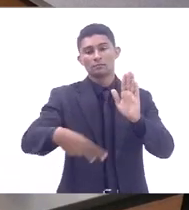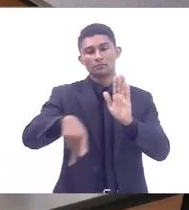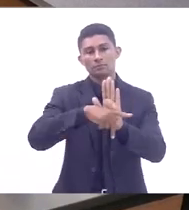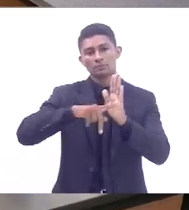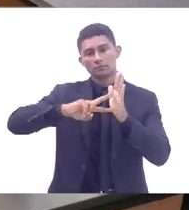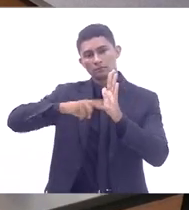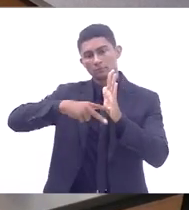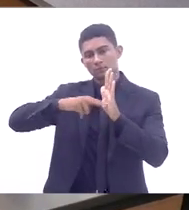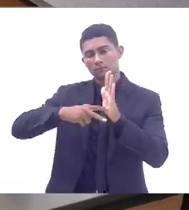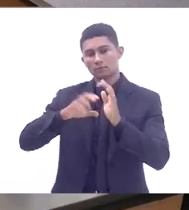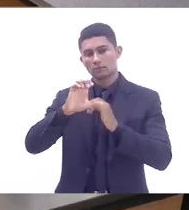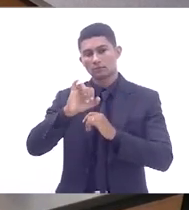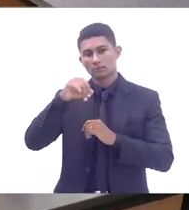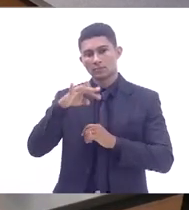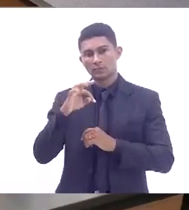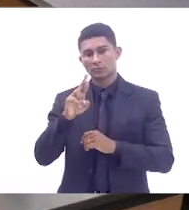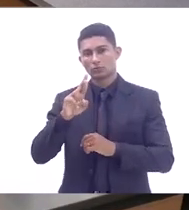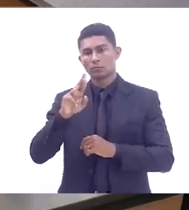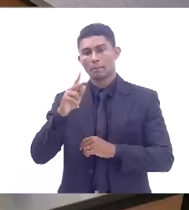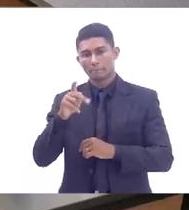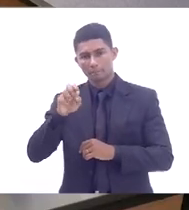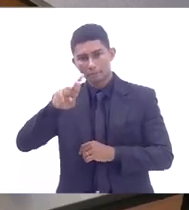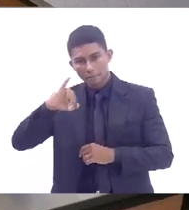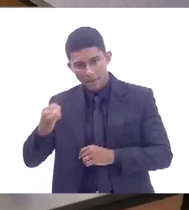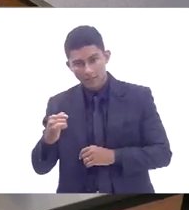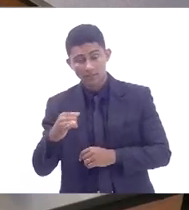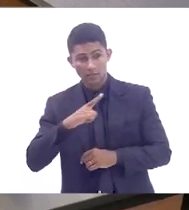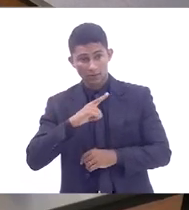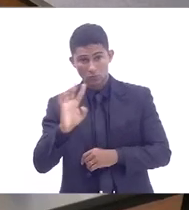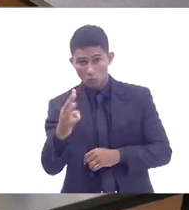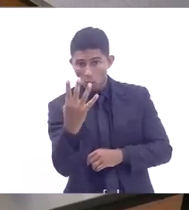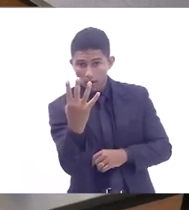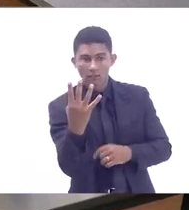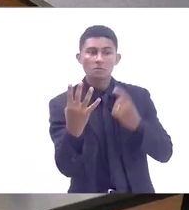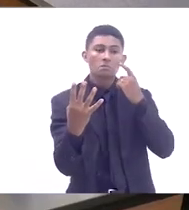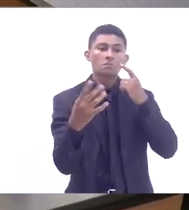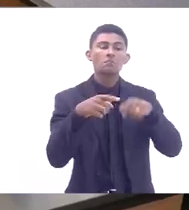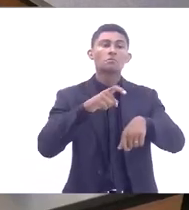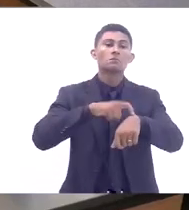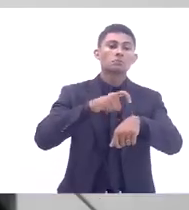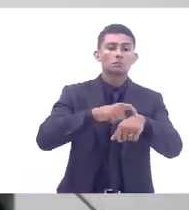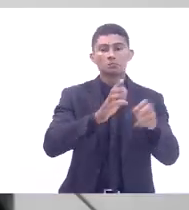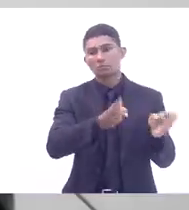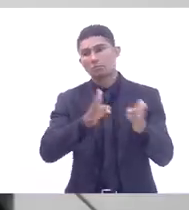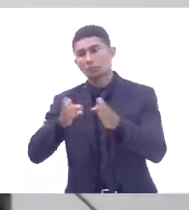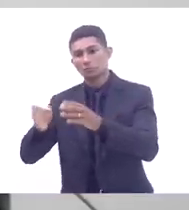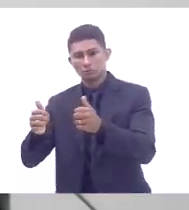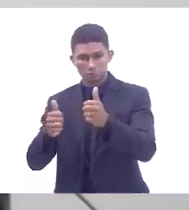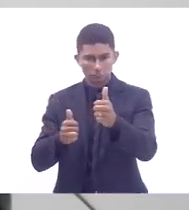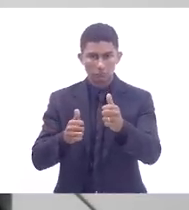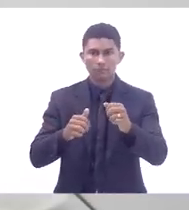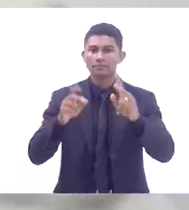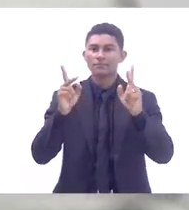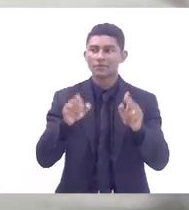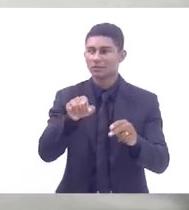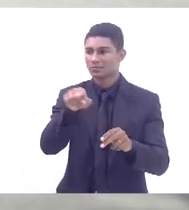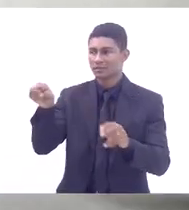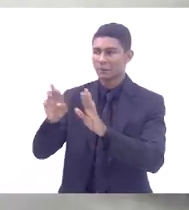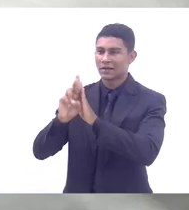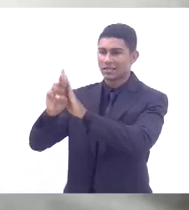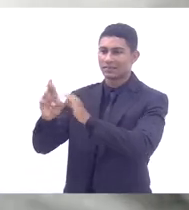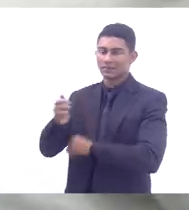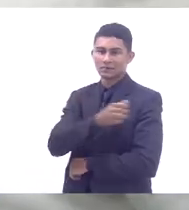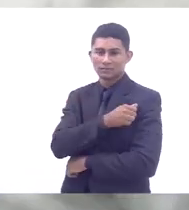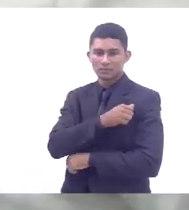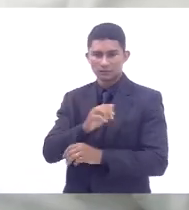nós temos quatro representações aqui e vocês se organizam em relação ao tempo conforme fizemos com representação